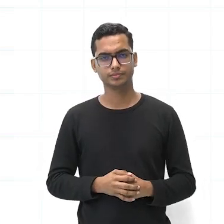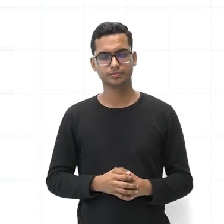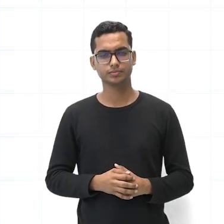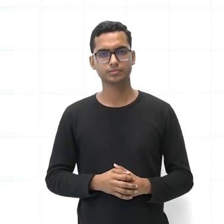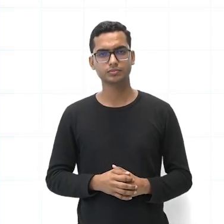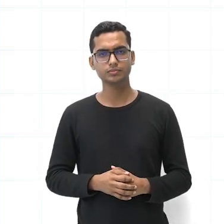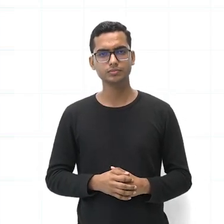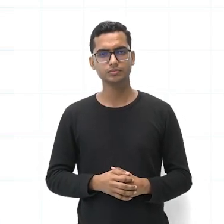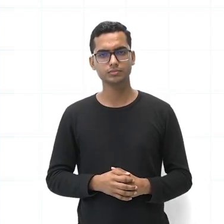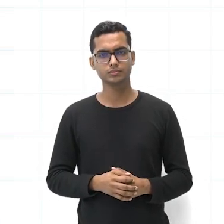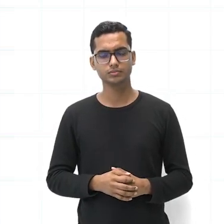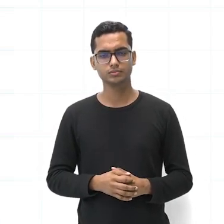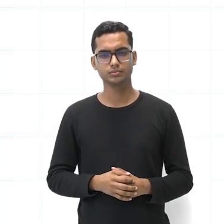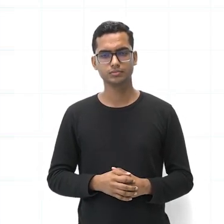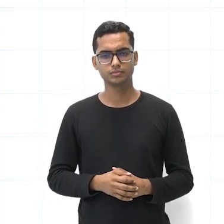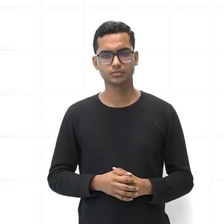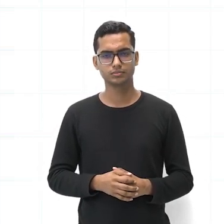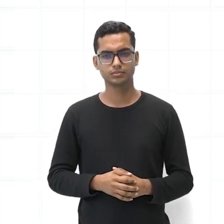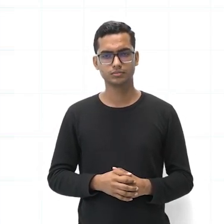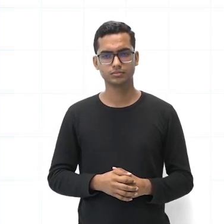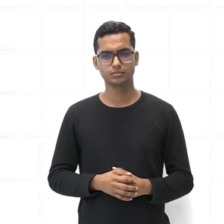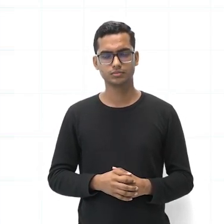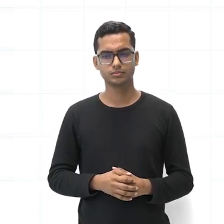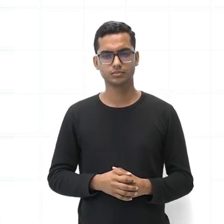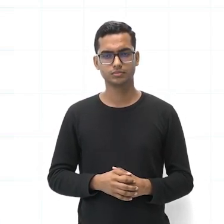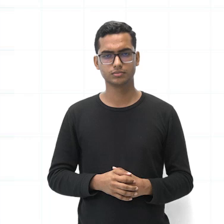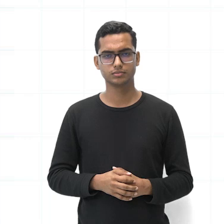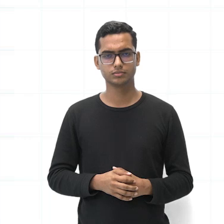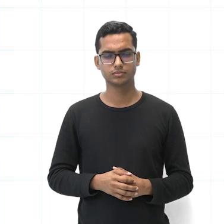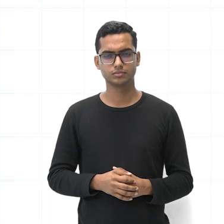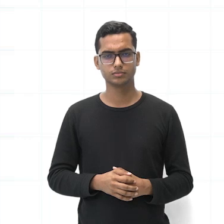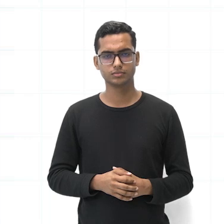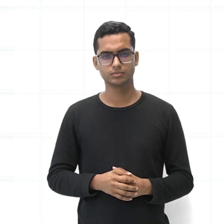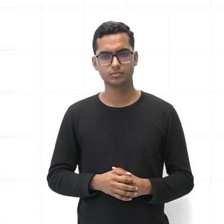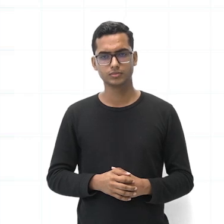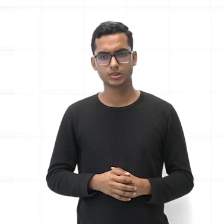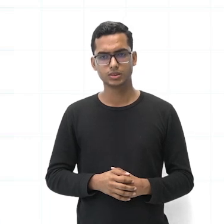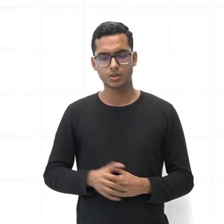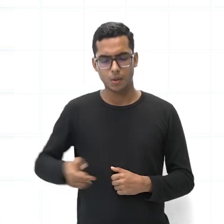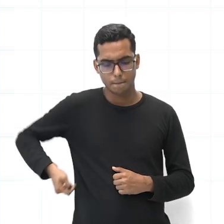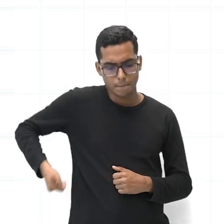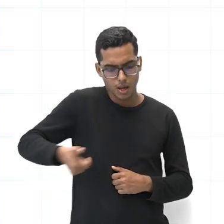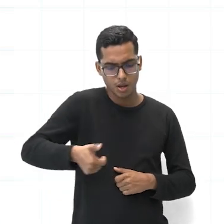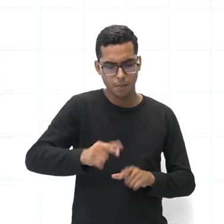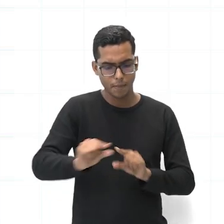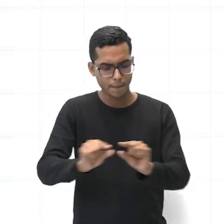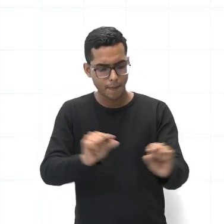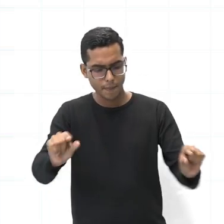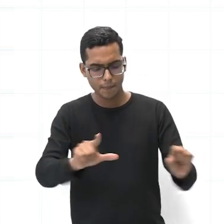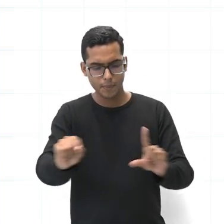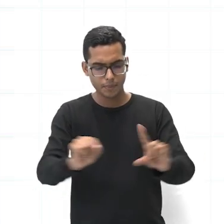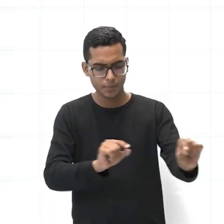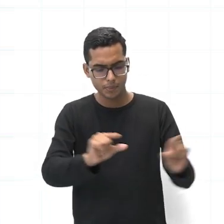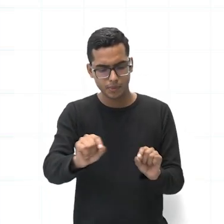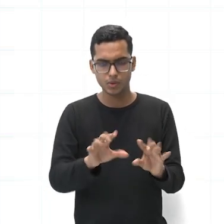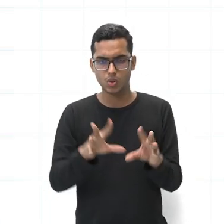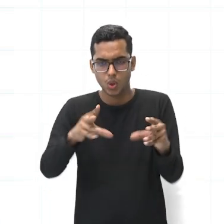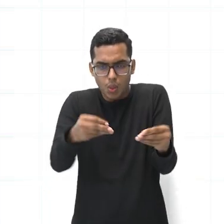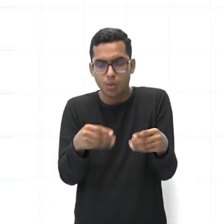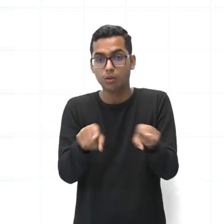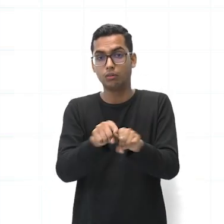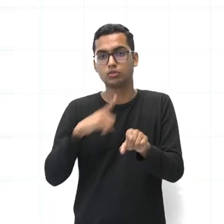bolinha atirada que ficar dentro deve permanecer lá, ou seja, ela vai ficar para a